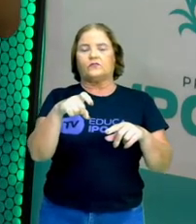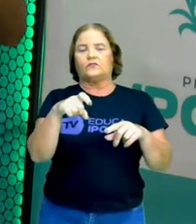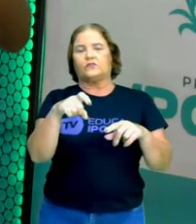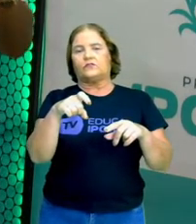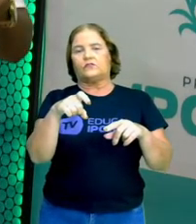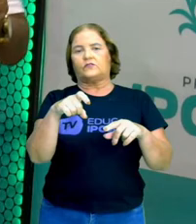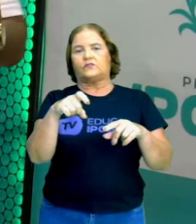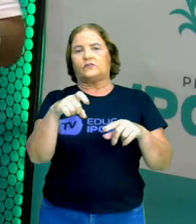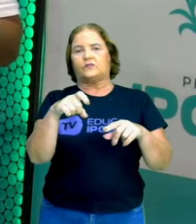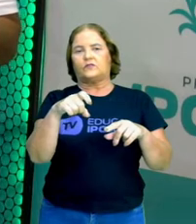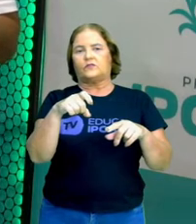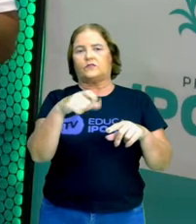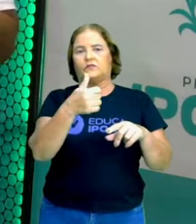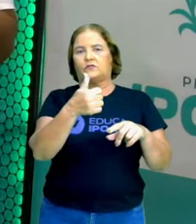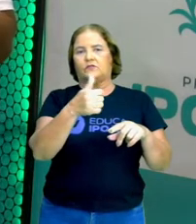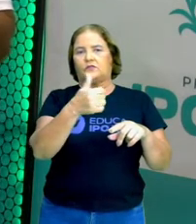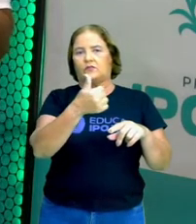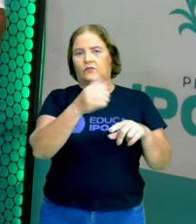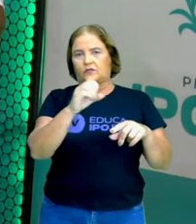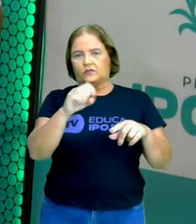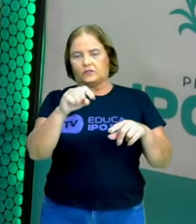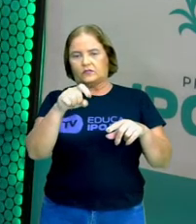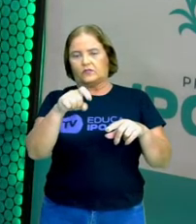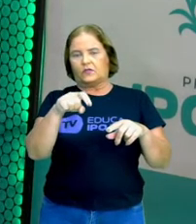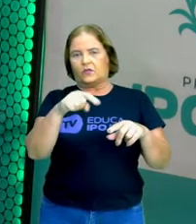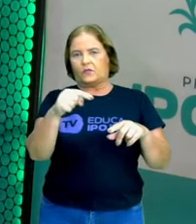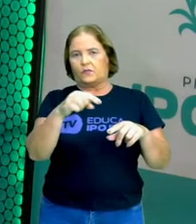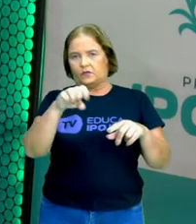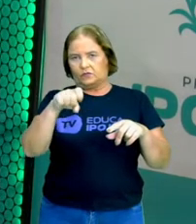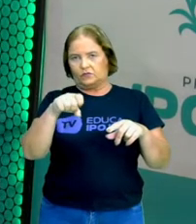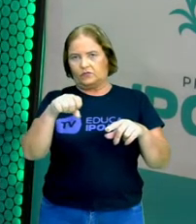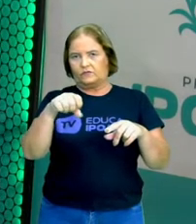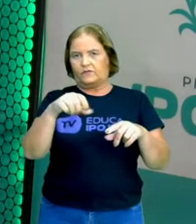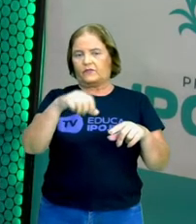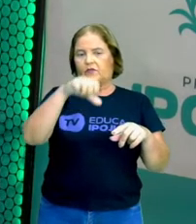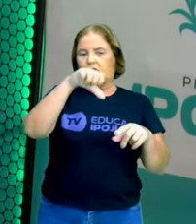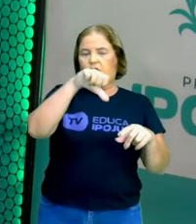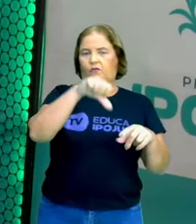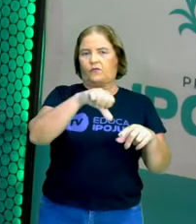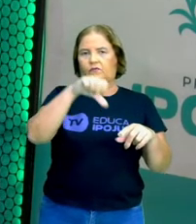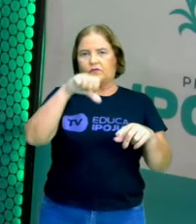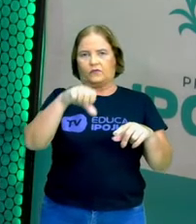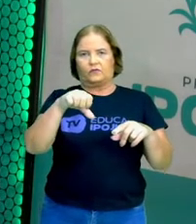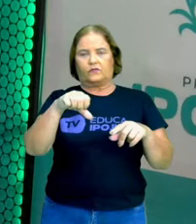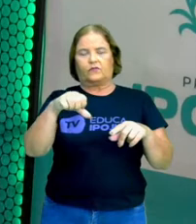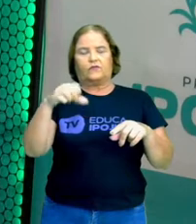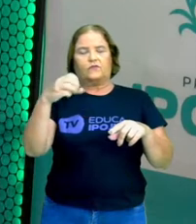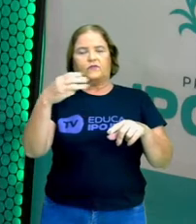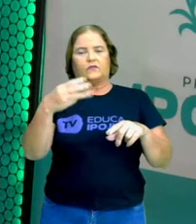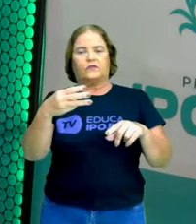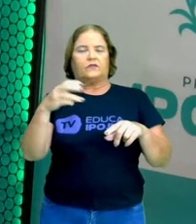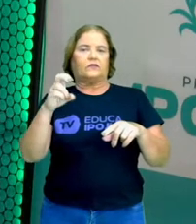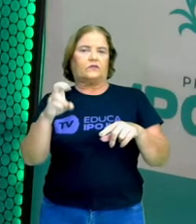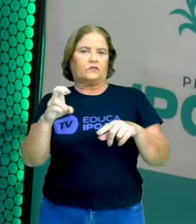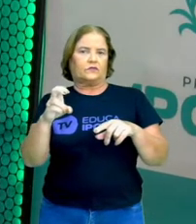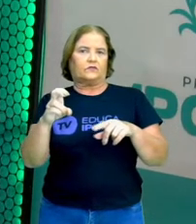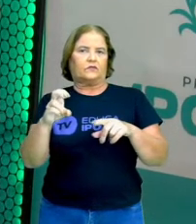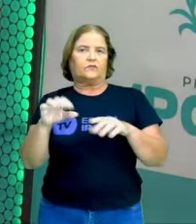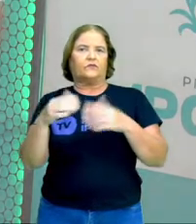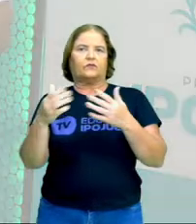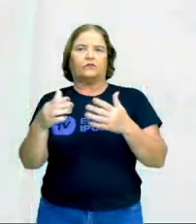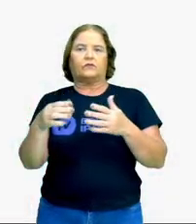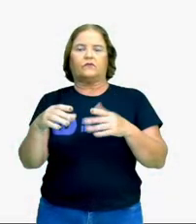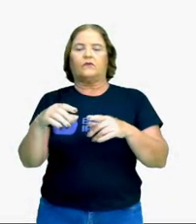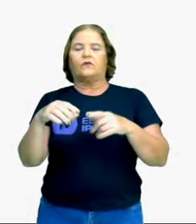para o primeiro membro. Então, vai ficar 99 igual a 35. Logo, x é